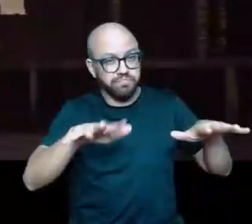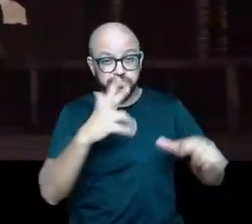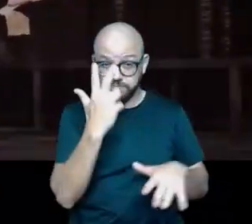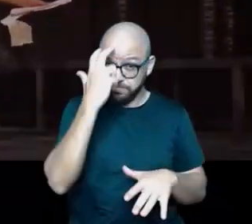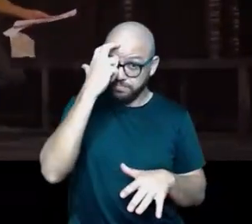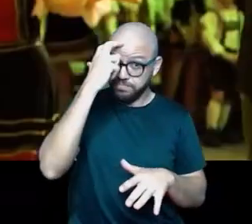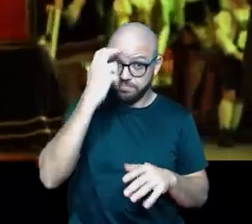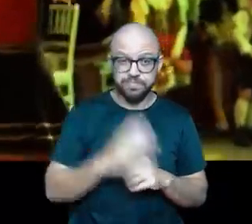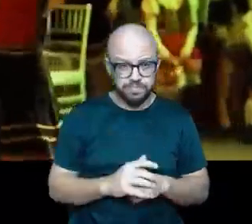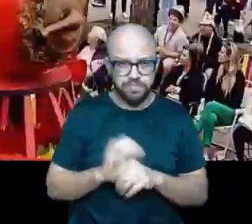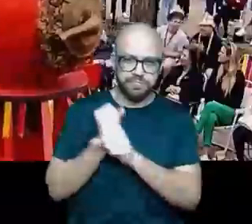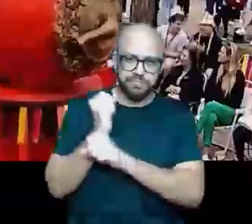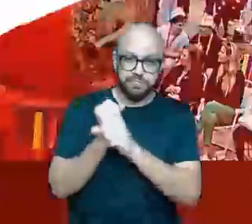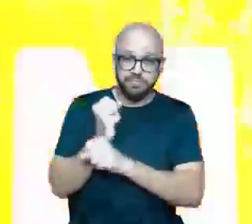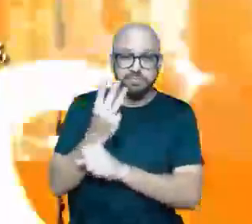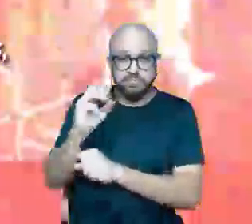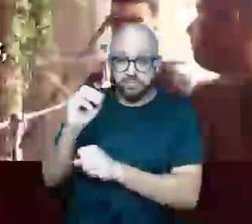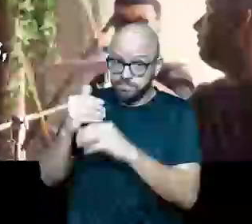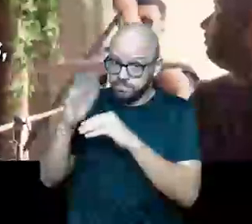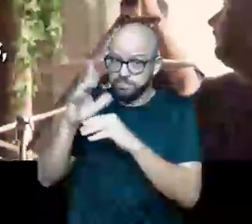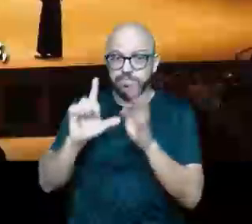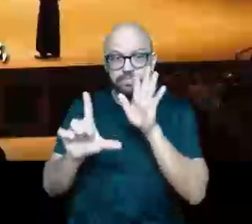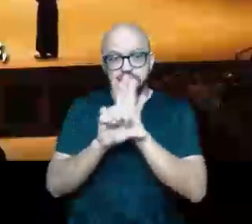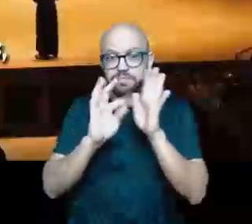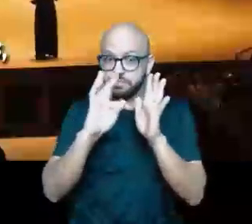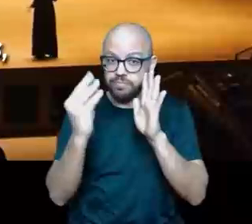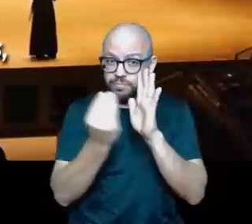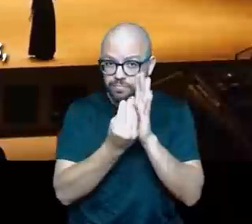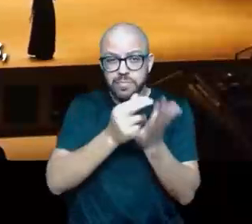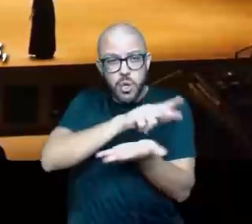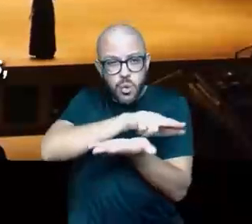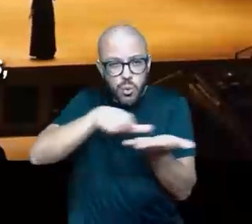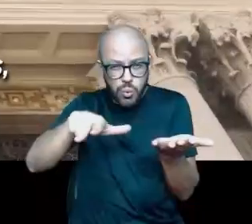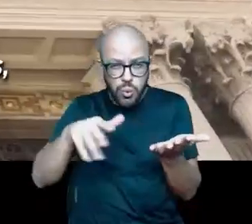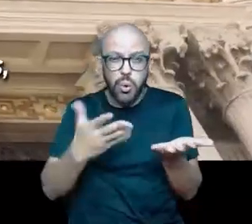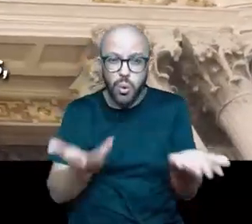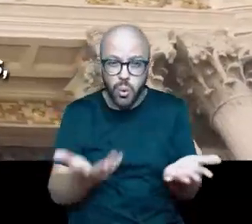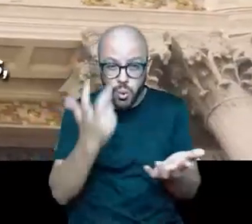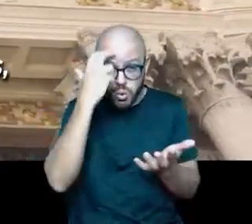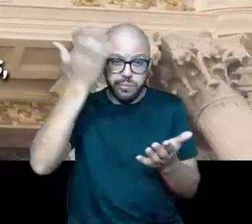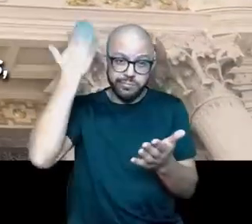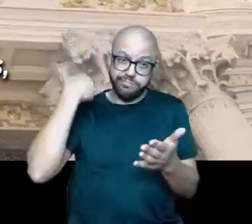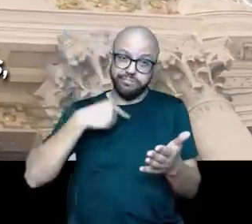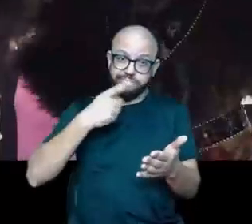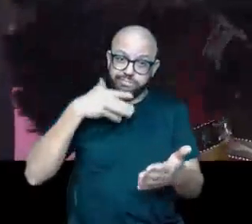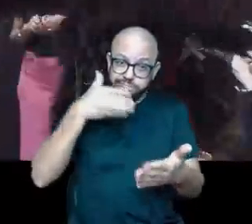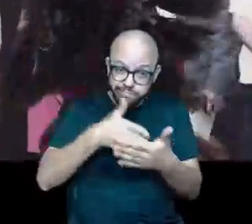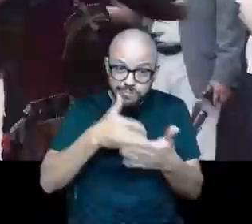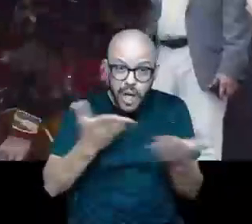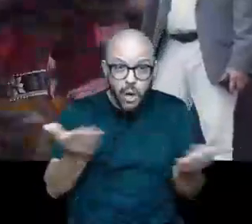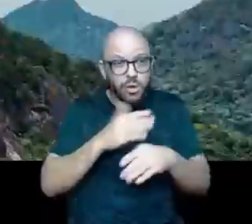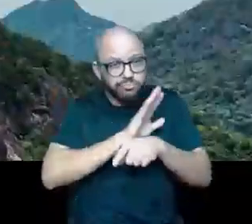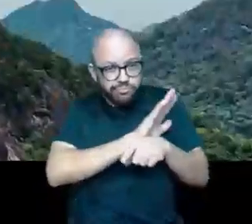produção e à difusão cultural. Ao longo de mais de 3 décadas, a Rouanet permitiu que inúmeras iniciativas culturais,